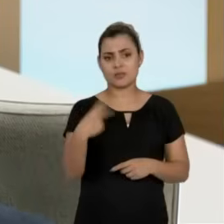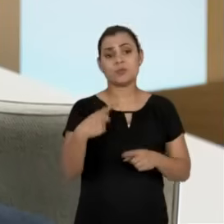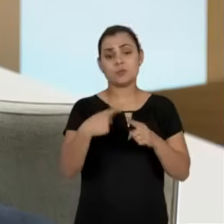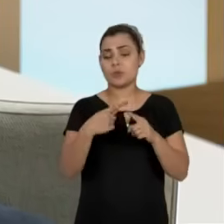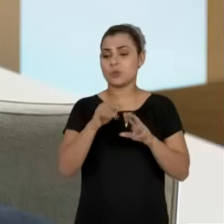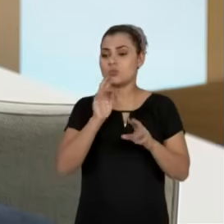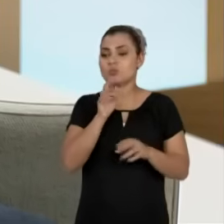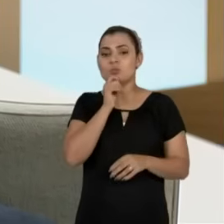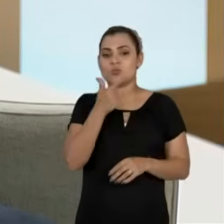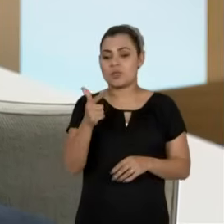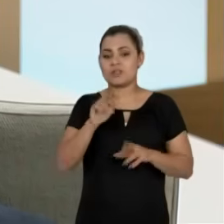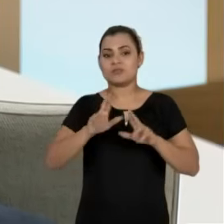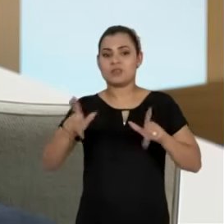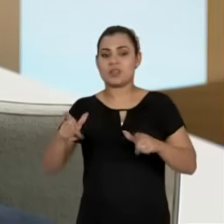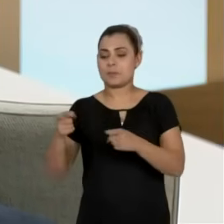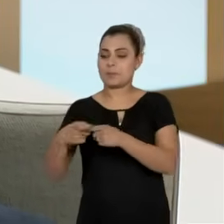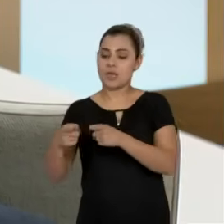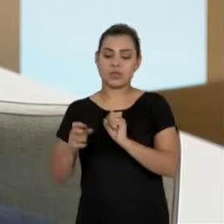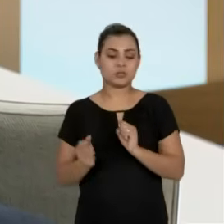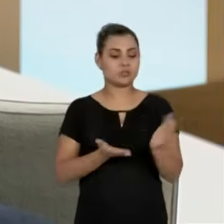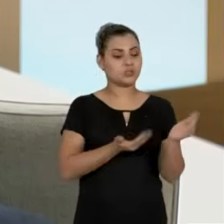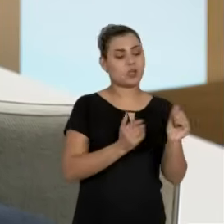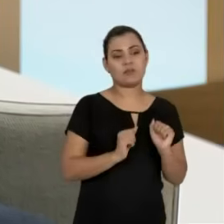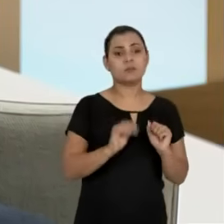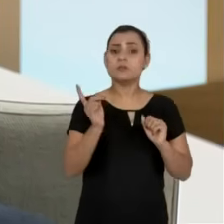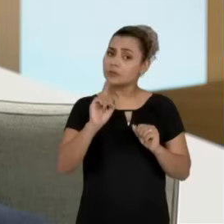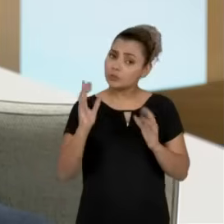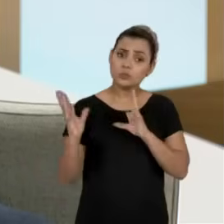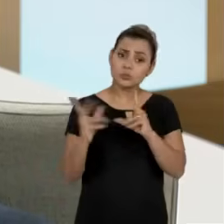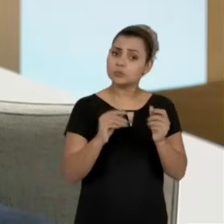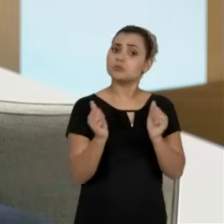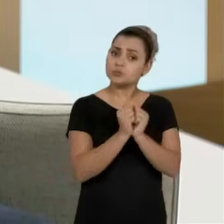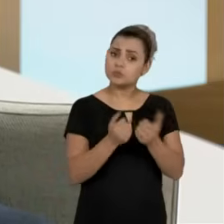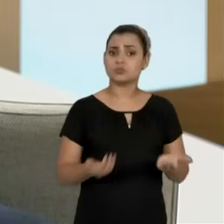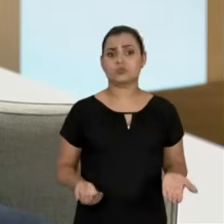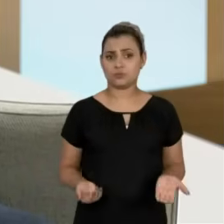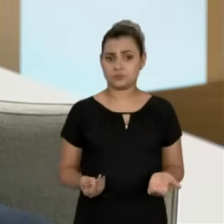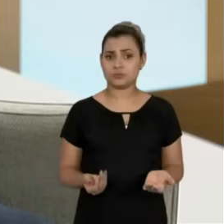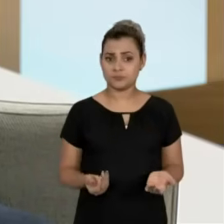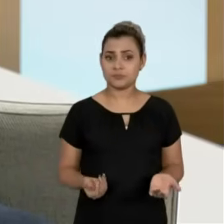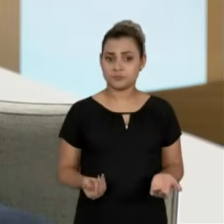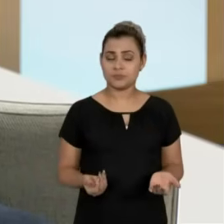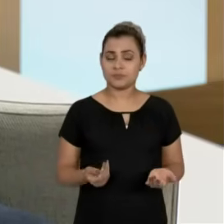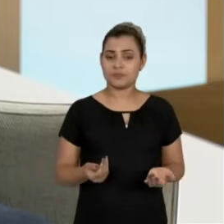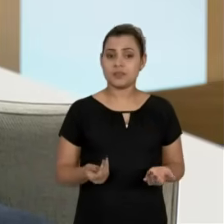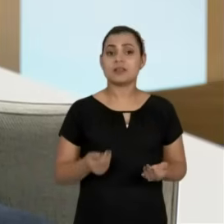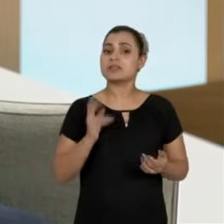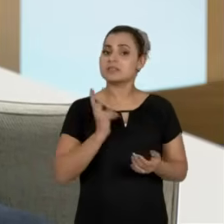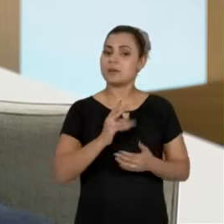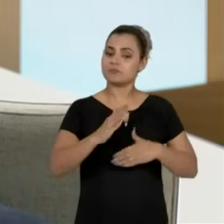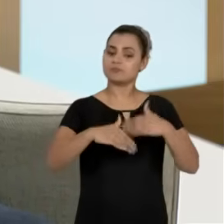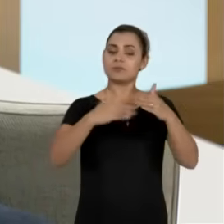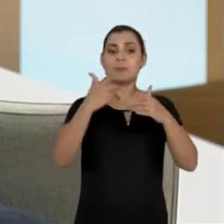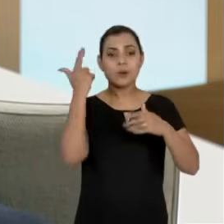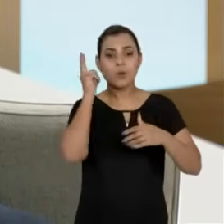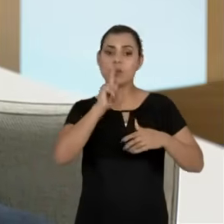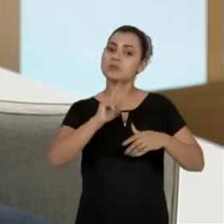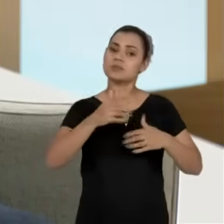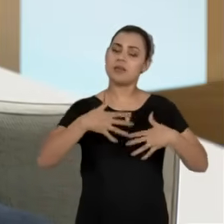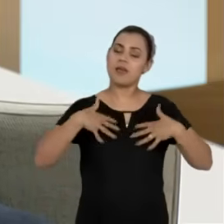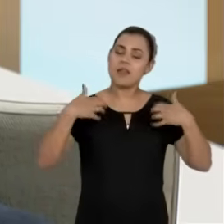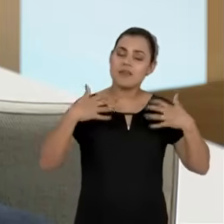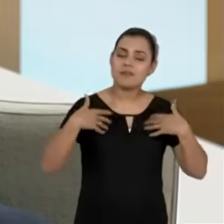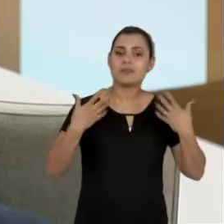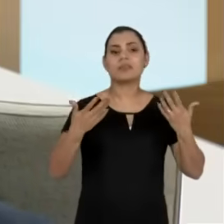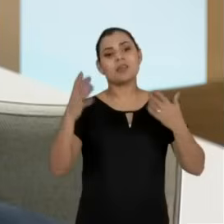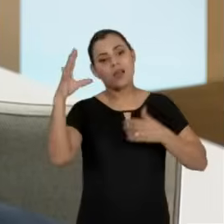diferença do médico para o jovem. Todo mundo está lá junto, criando, né? E dando o melhor de si para a gente construir com muita alegria